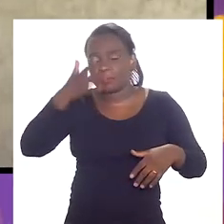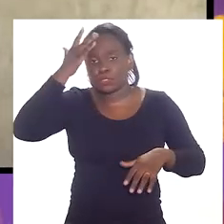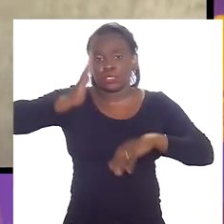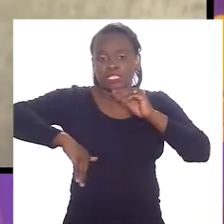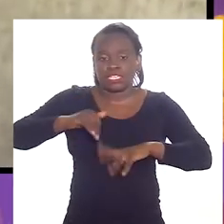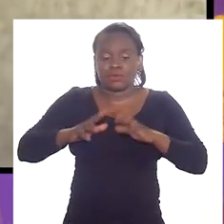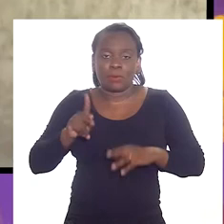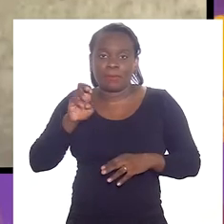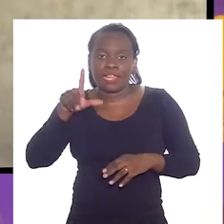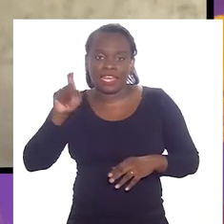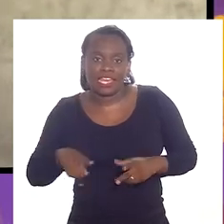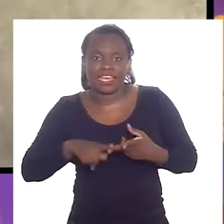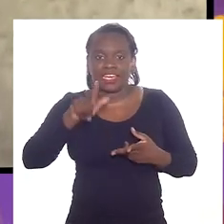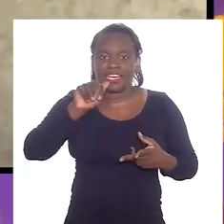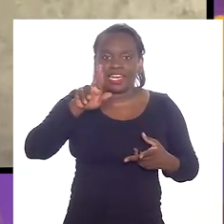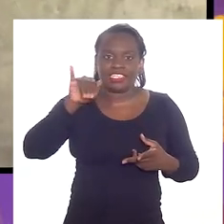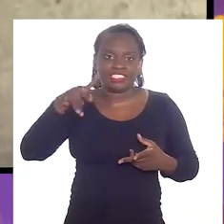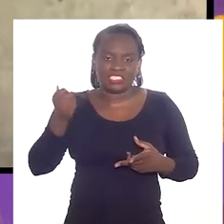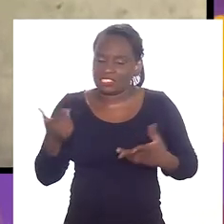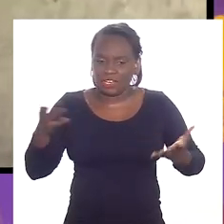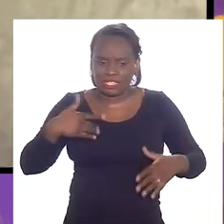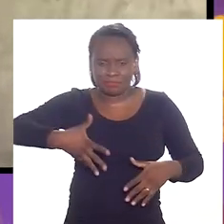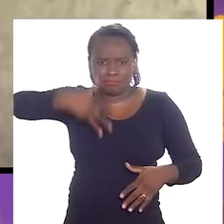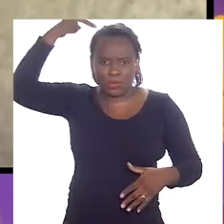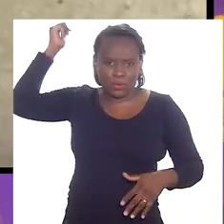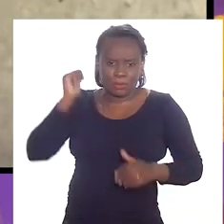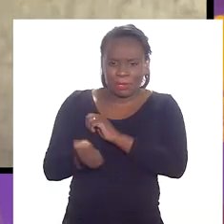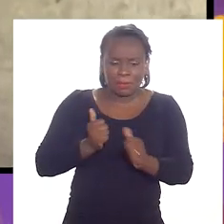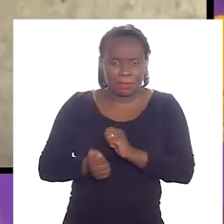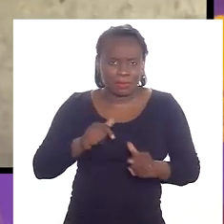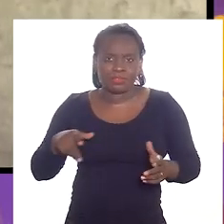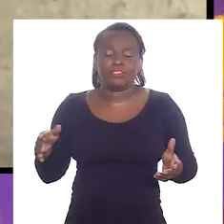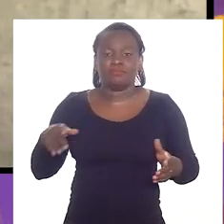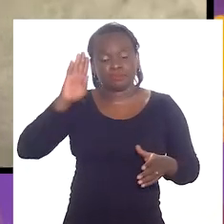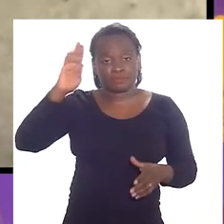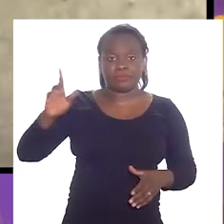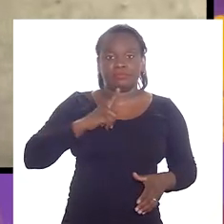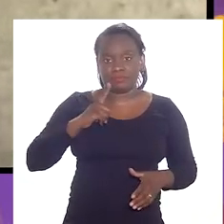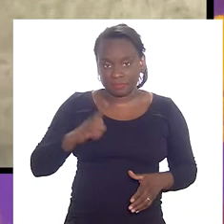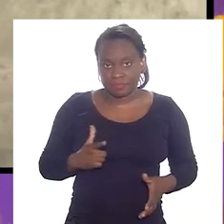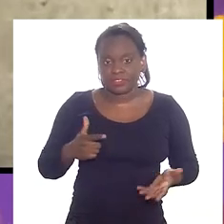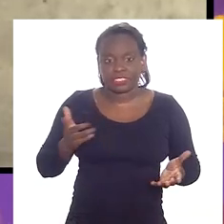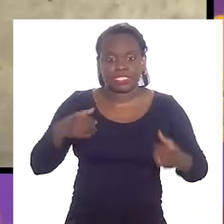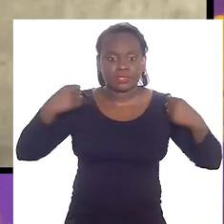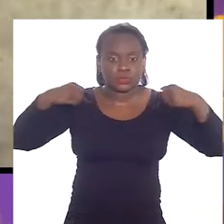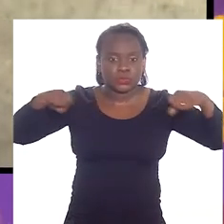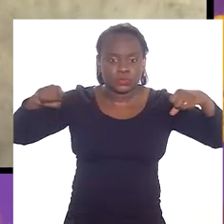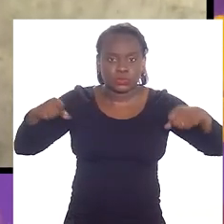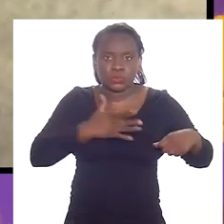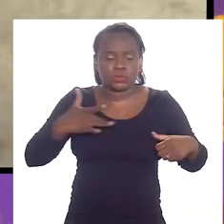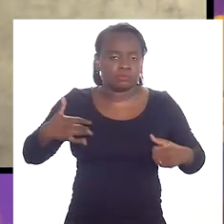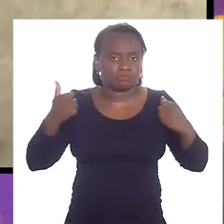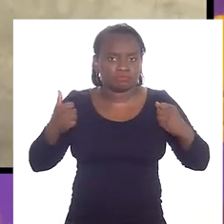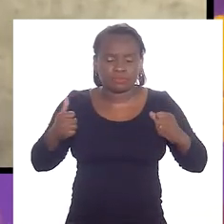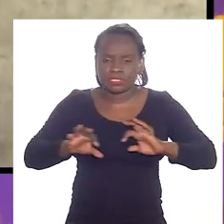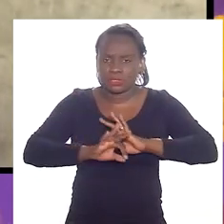a atividade desportiva nas quatro linhas é bem segura, porque a possibilidade de um contato muito próximo que